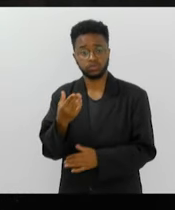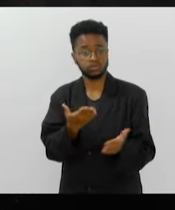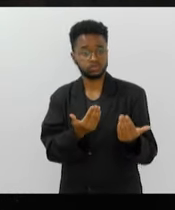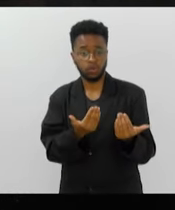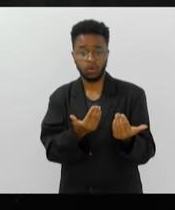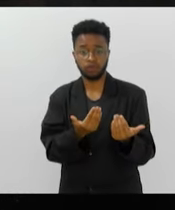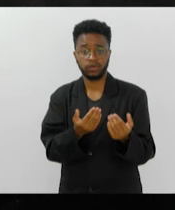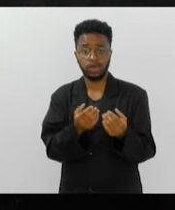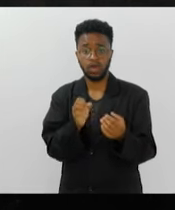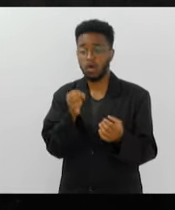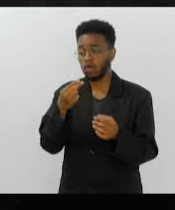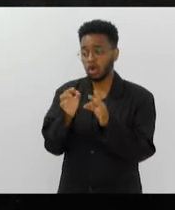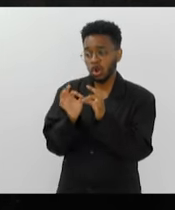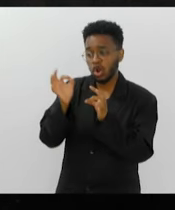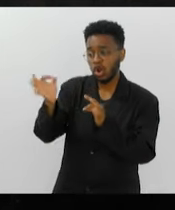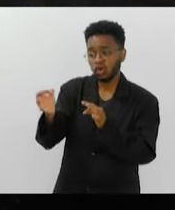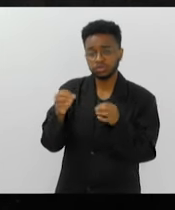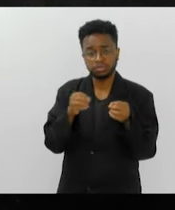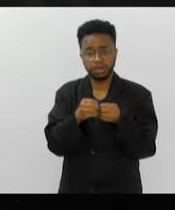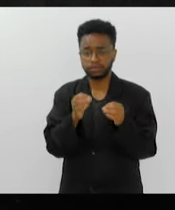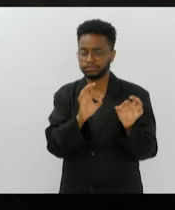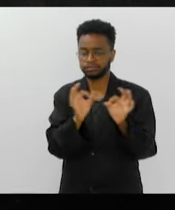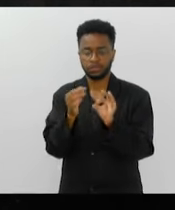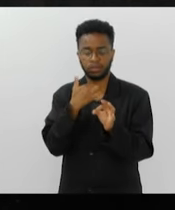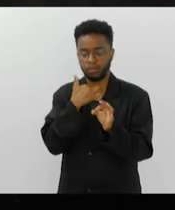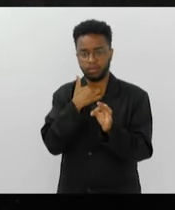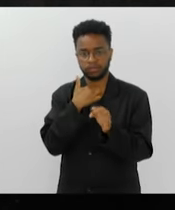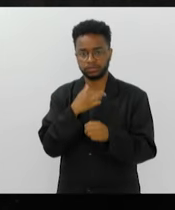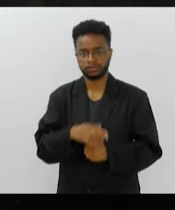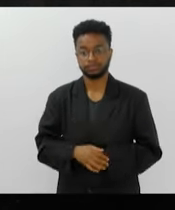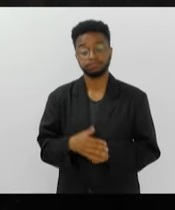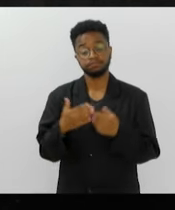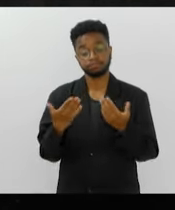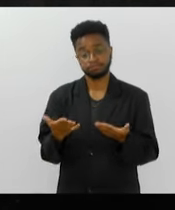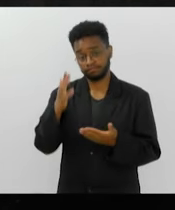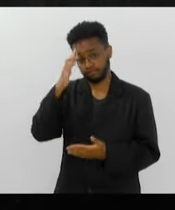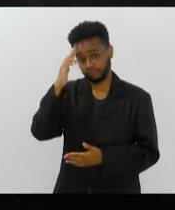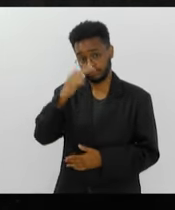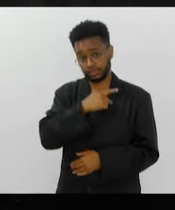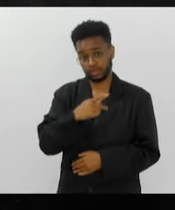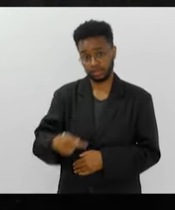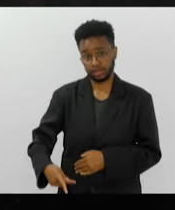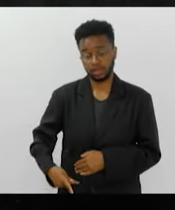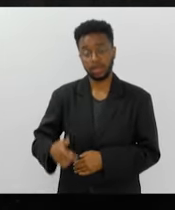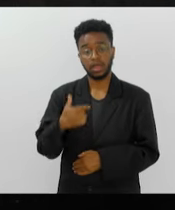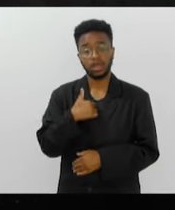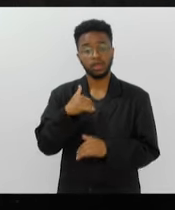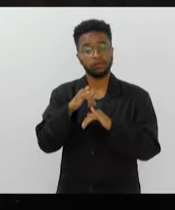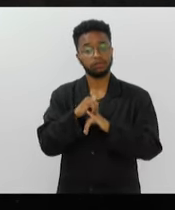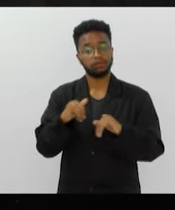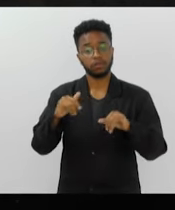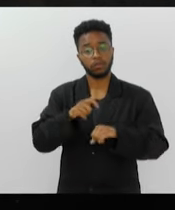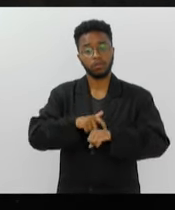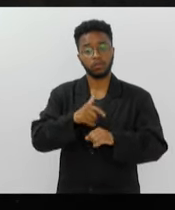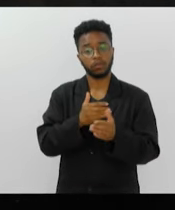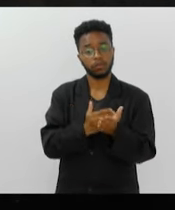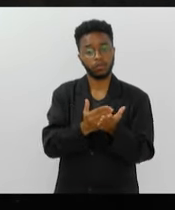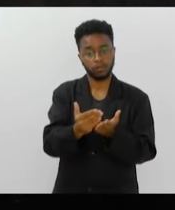próximos então senhora Presidente eu chamei atenção no expediente